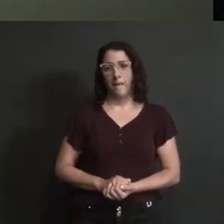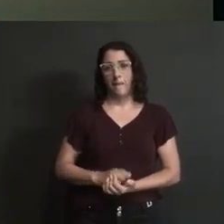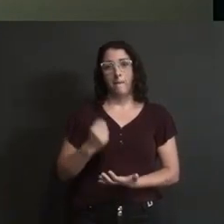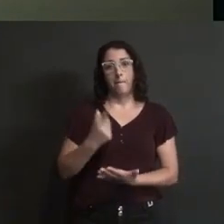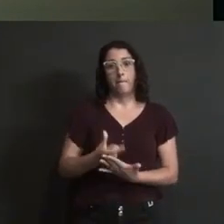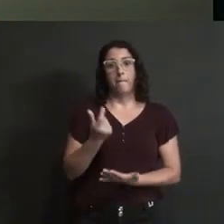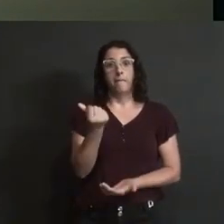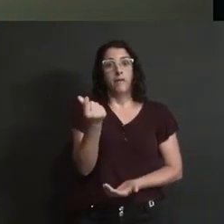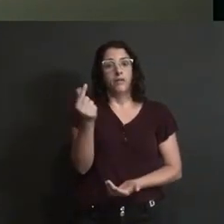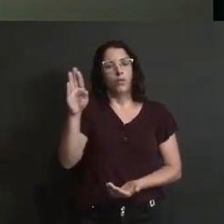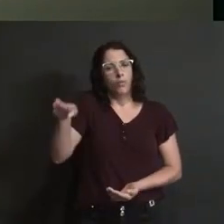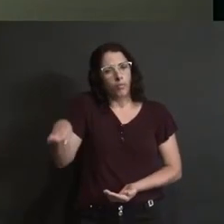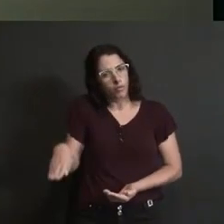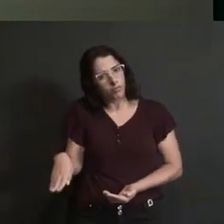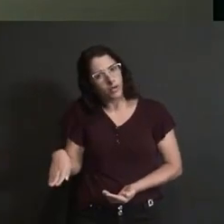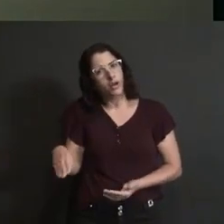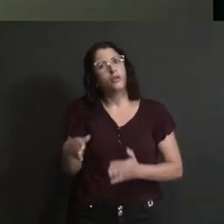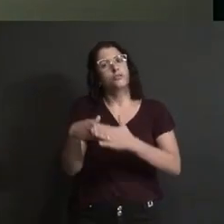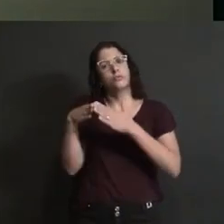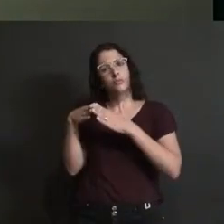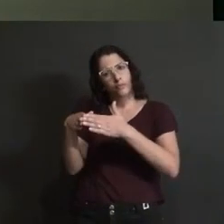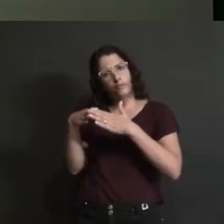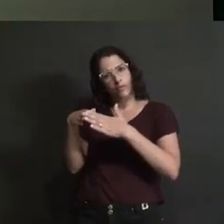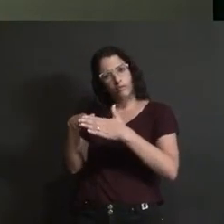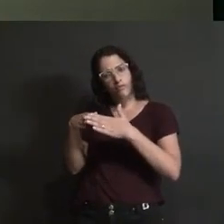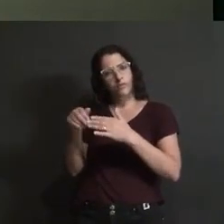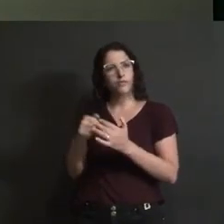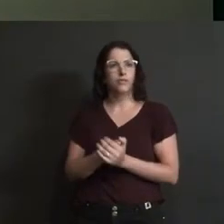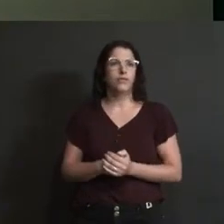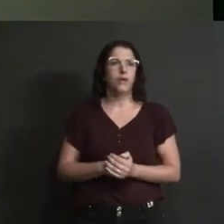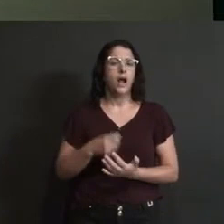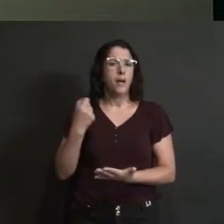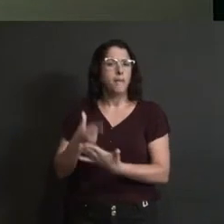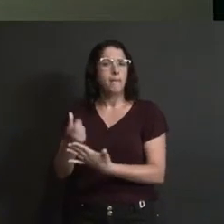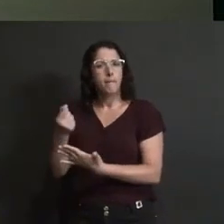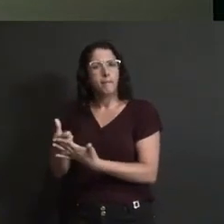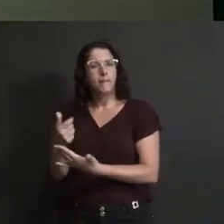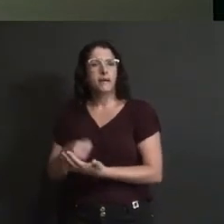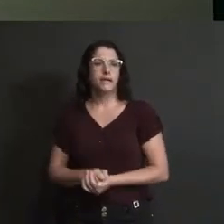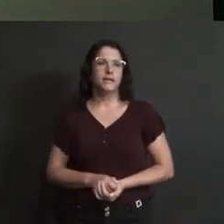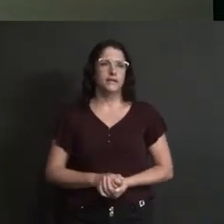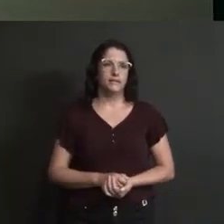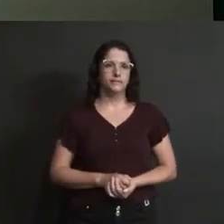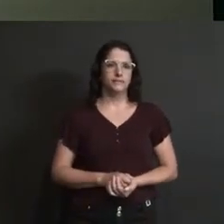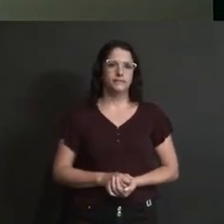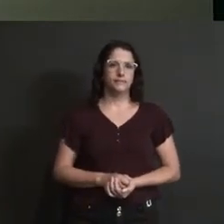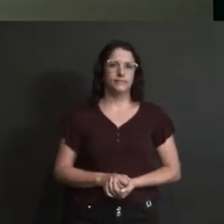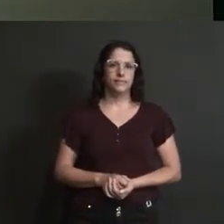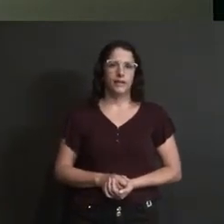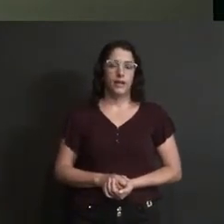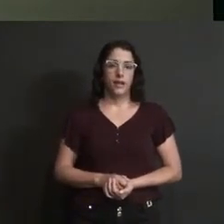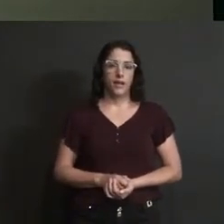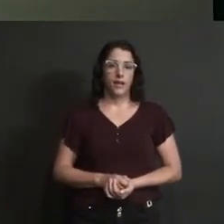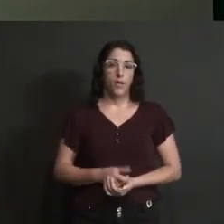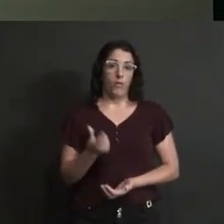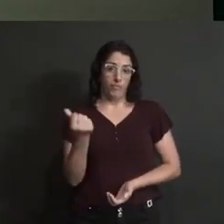valor da entrada. E ele reduziu para R$150.